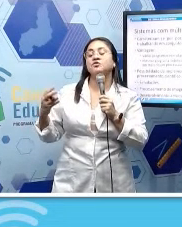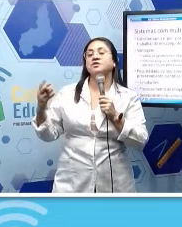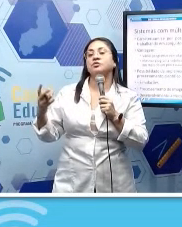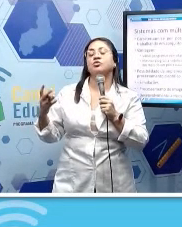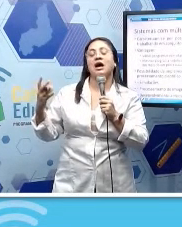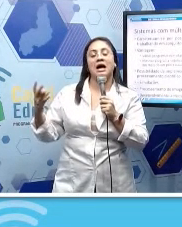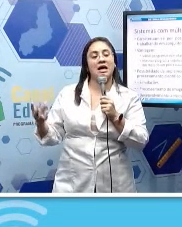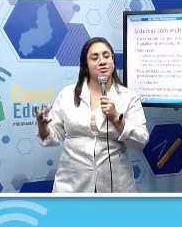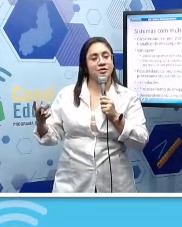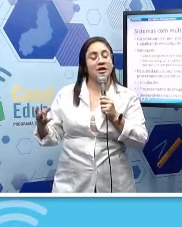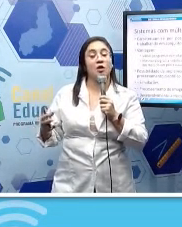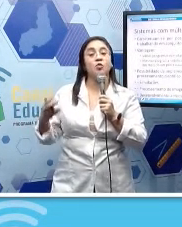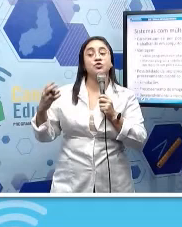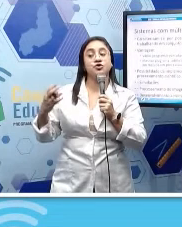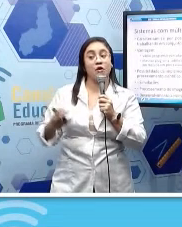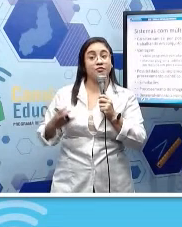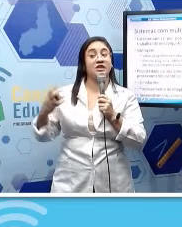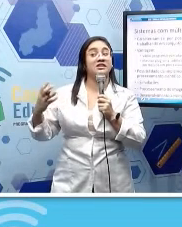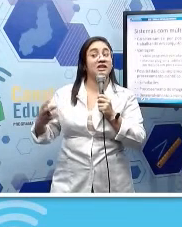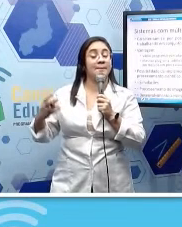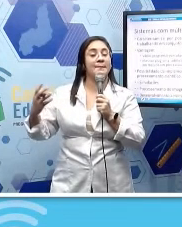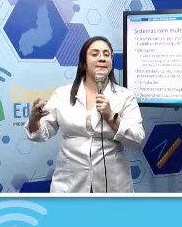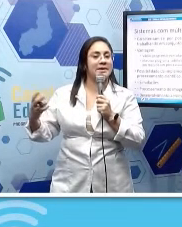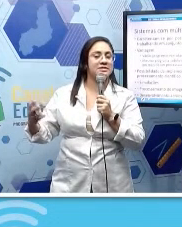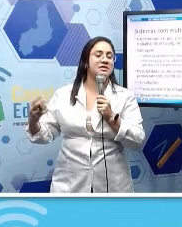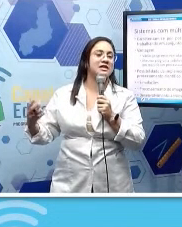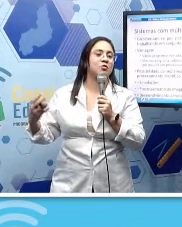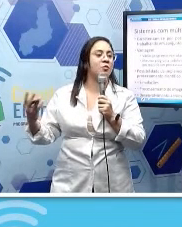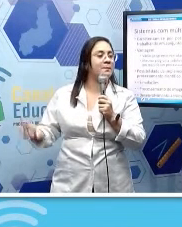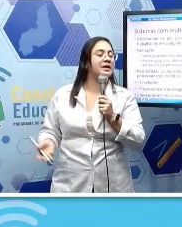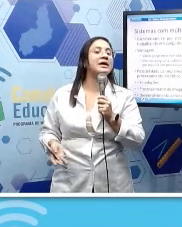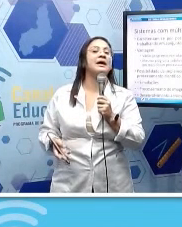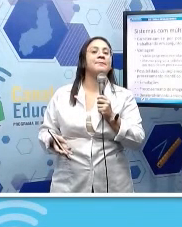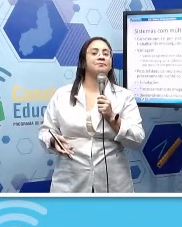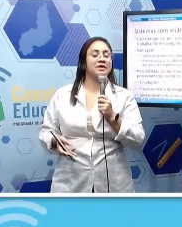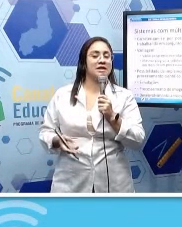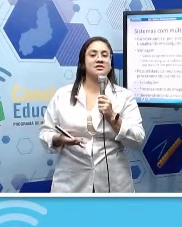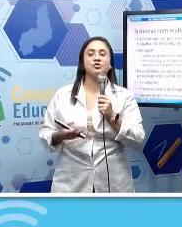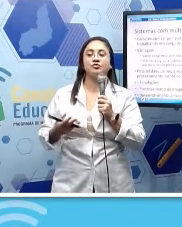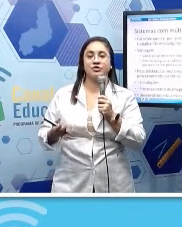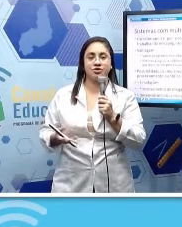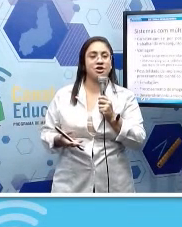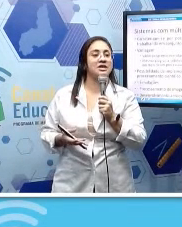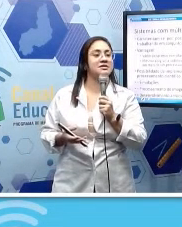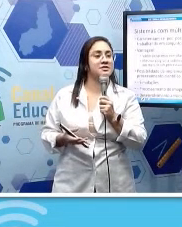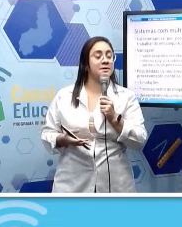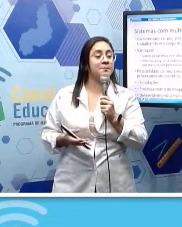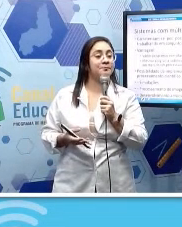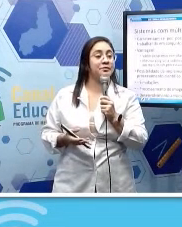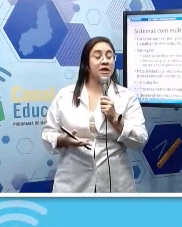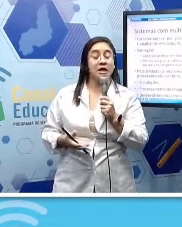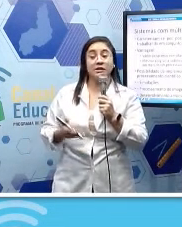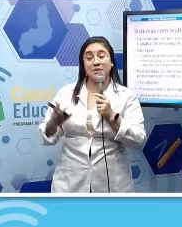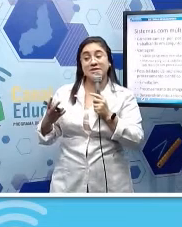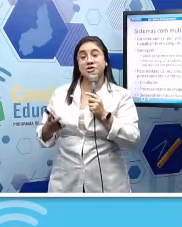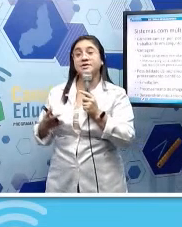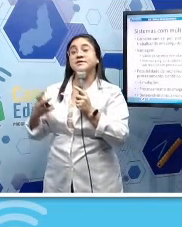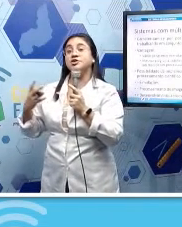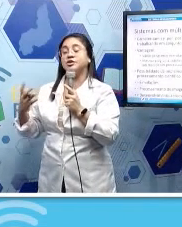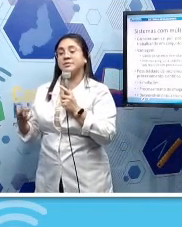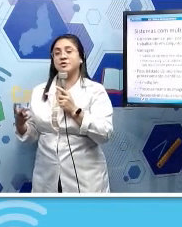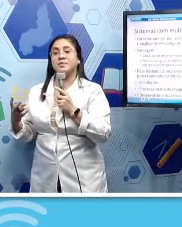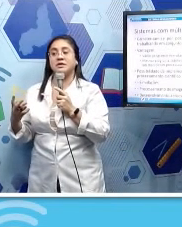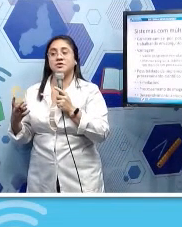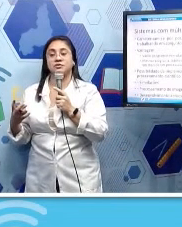acompanhar a evolução do hardware, o software também precisa acompanhar essa sofisticação. Então,